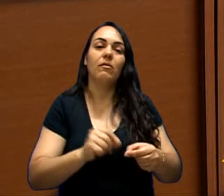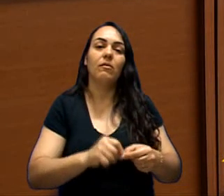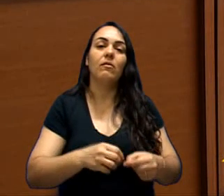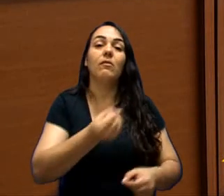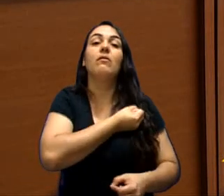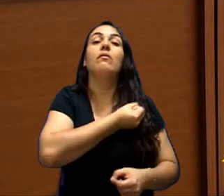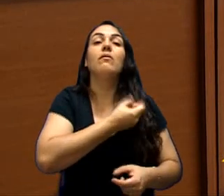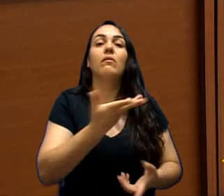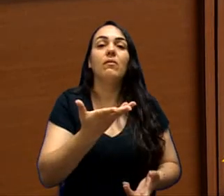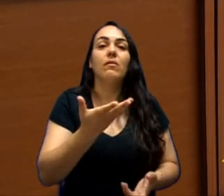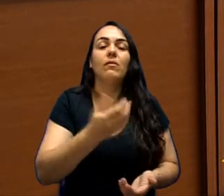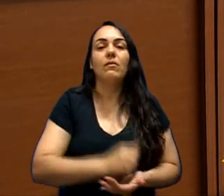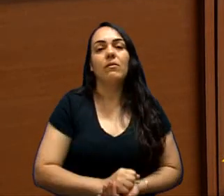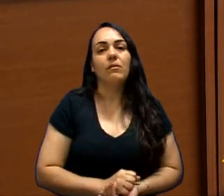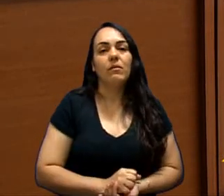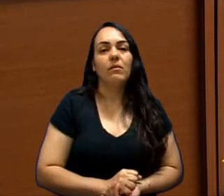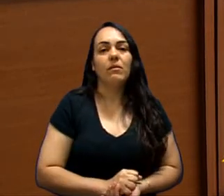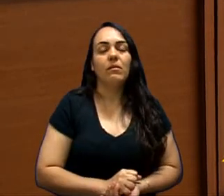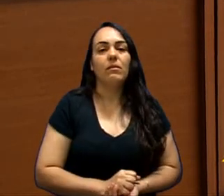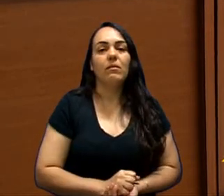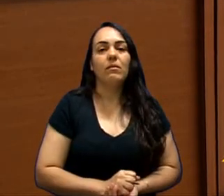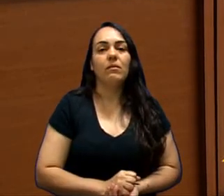vereador?